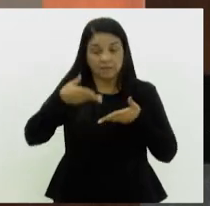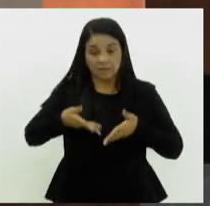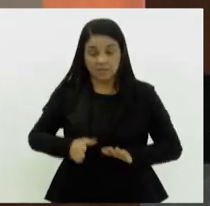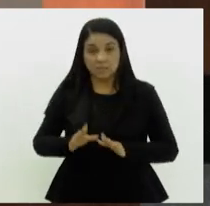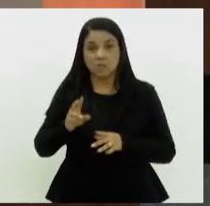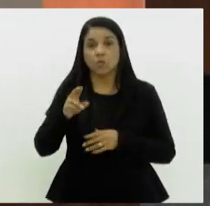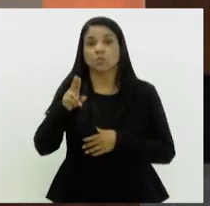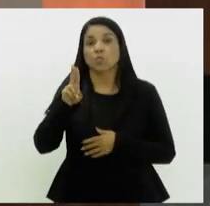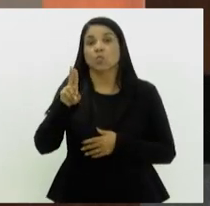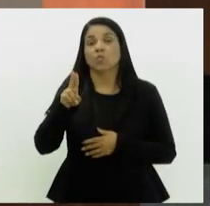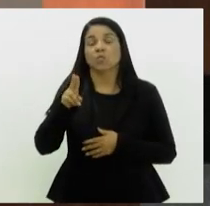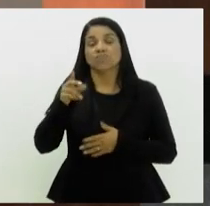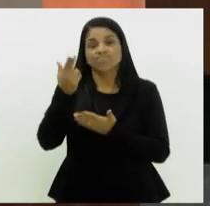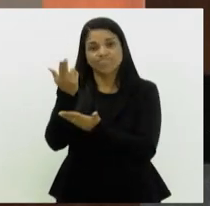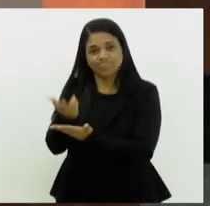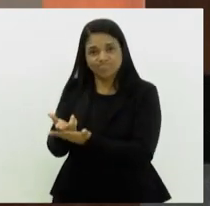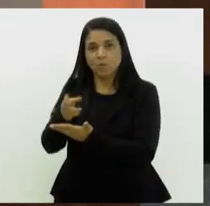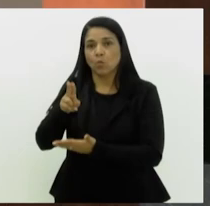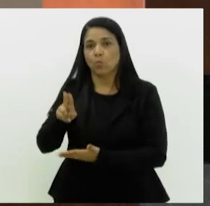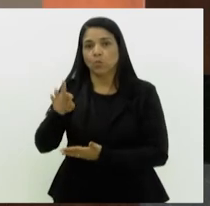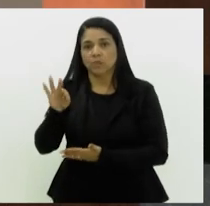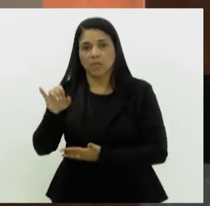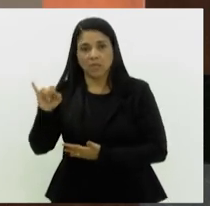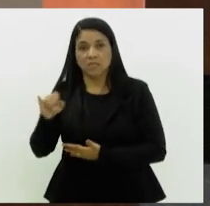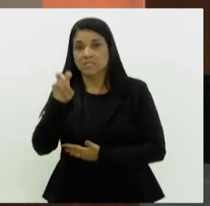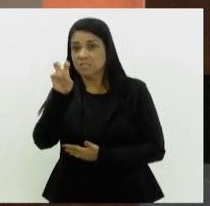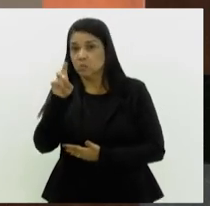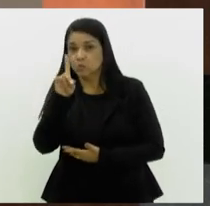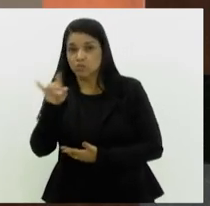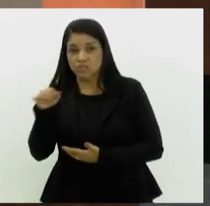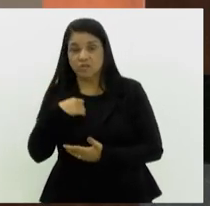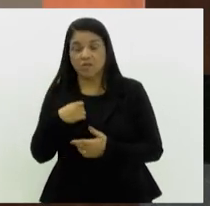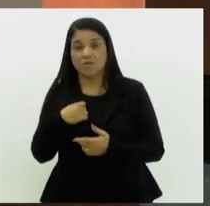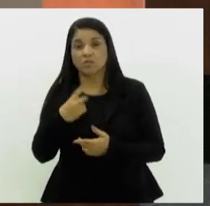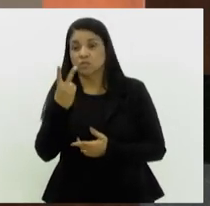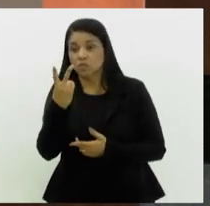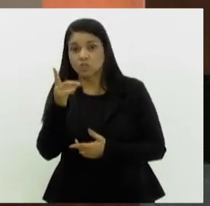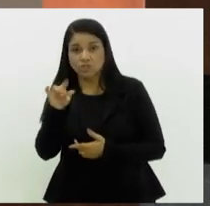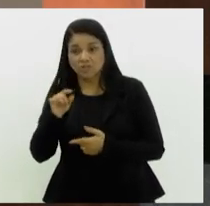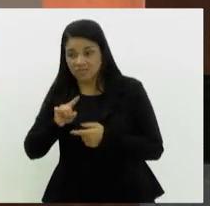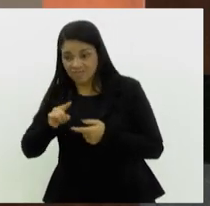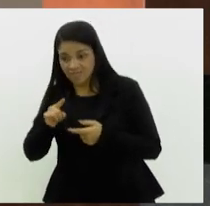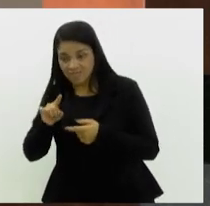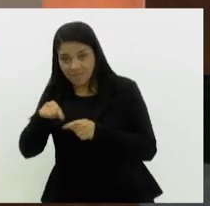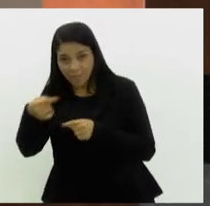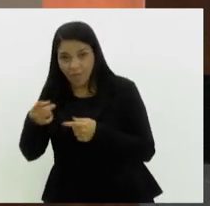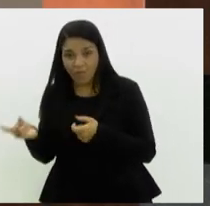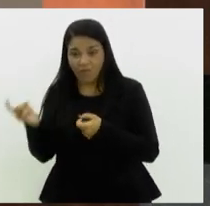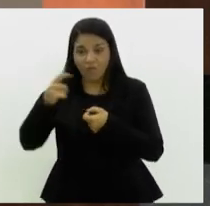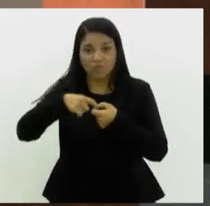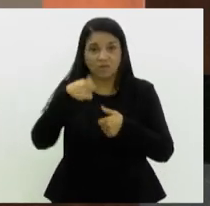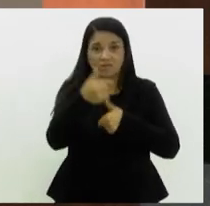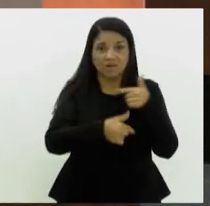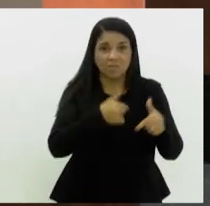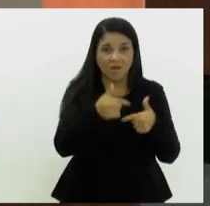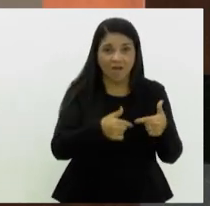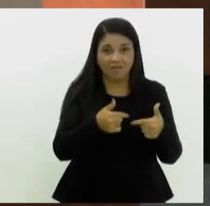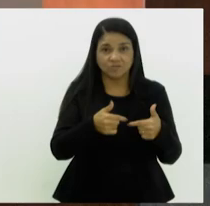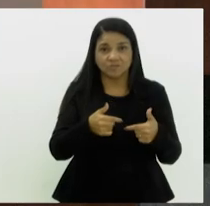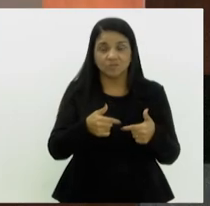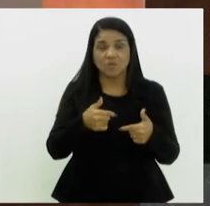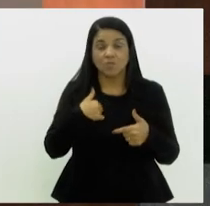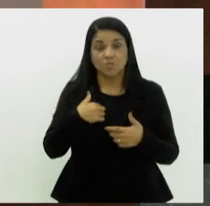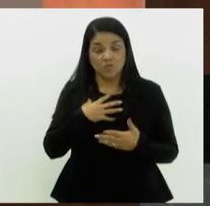por 5 dias. Quando ele saiu da UTI, 2 dias depois, eu tive que voltar ao trabalho. Uma criança recém-saída da